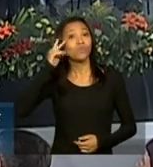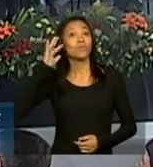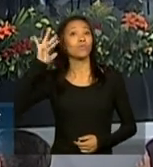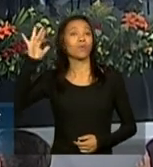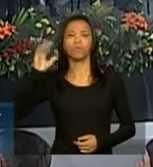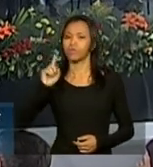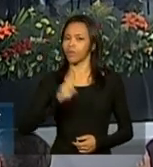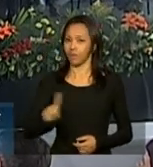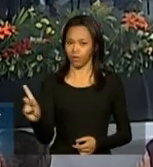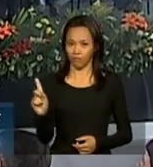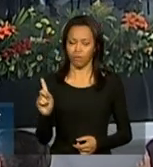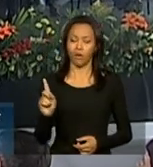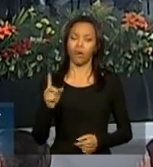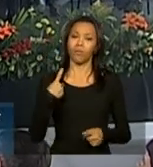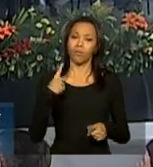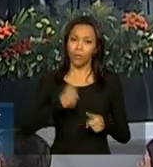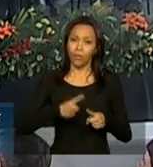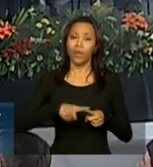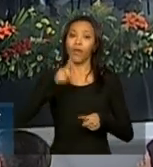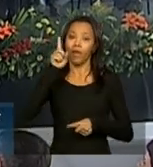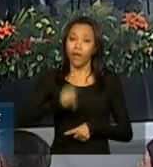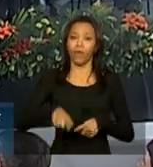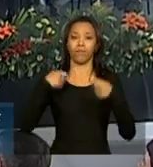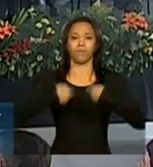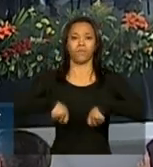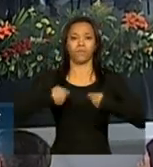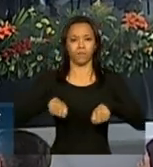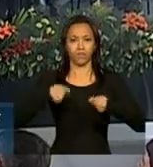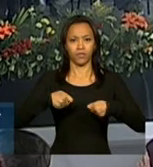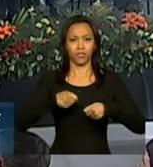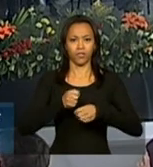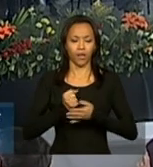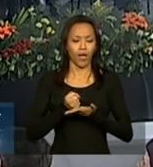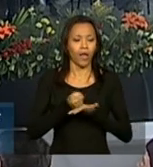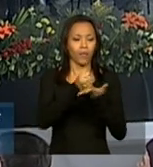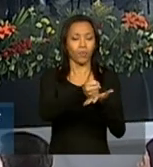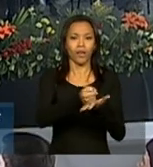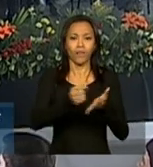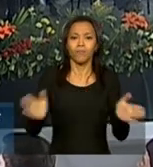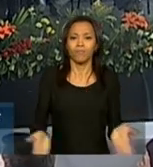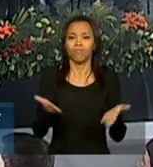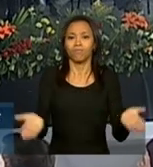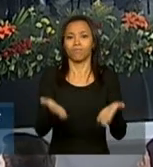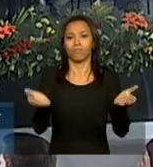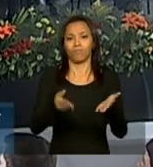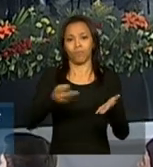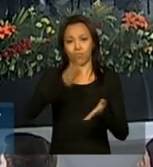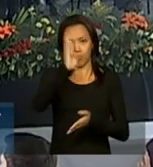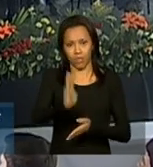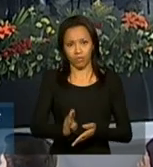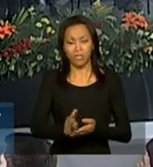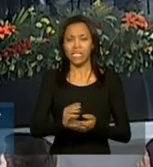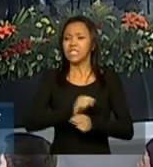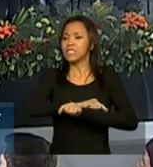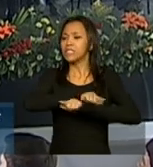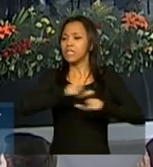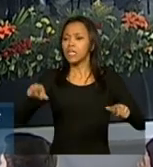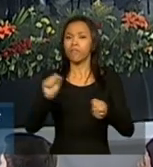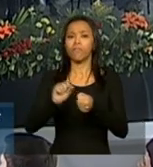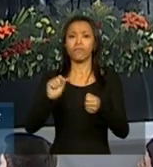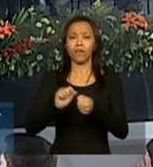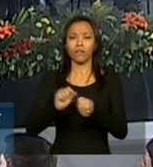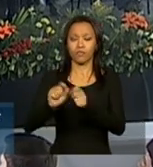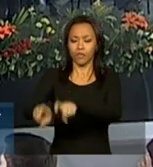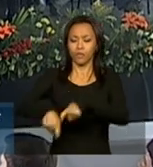isso é crucial para o desenvolvimento do país. Ninguém faz agricultura sem